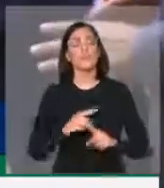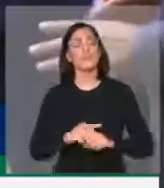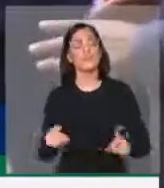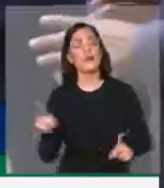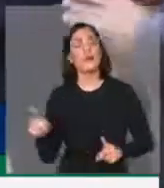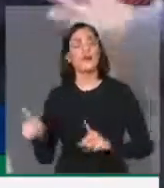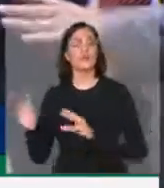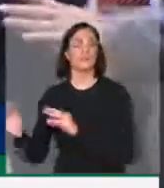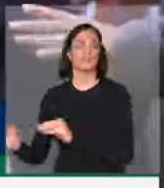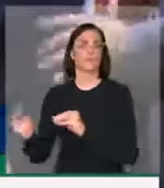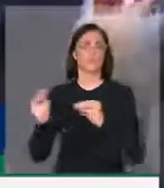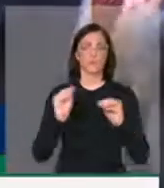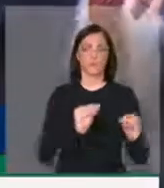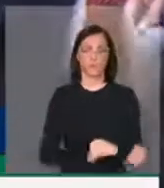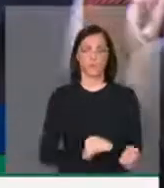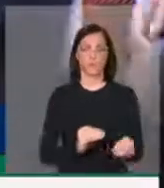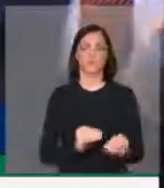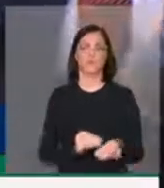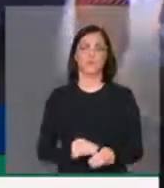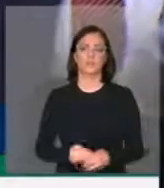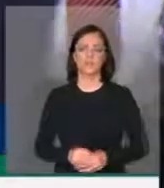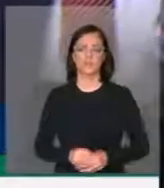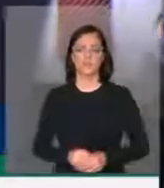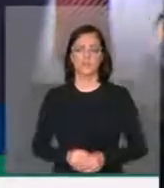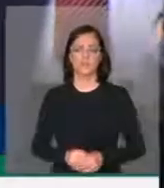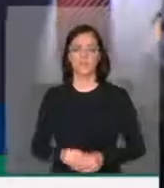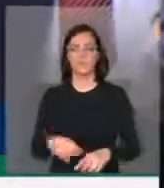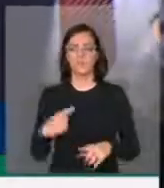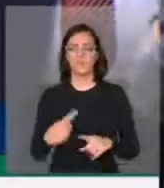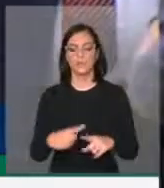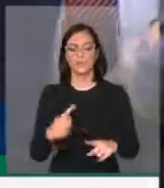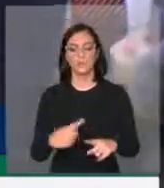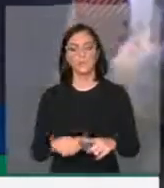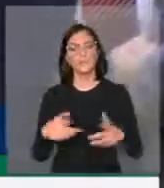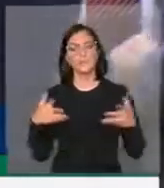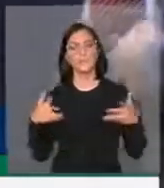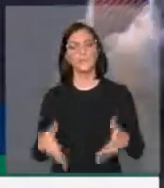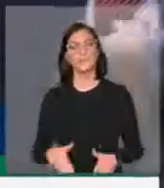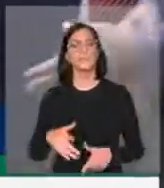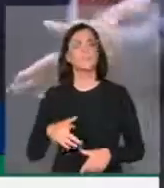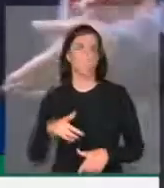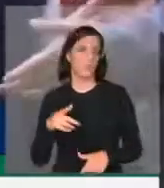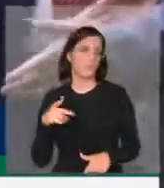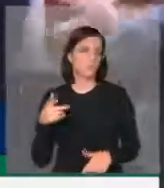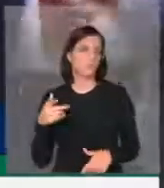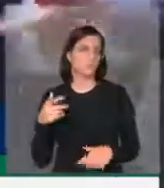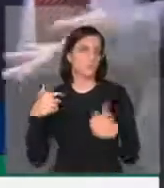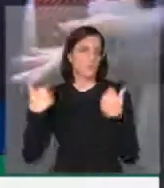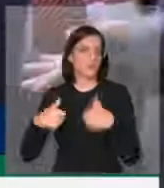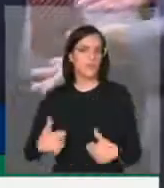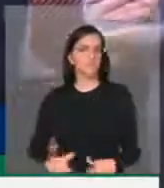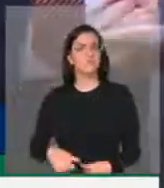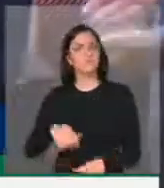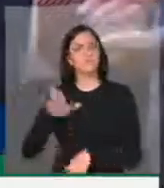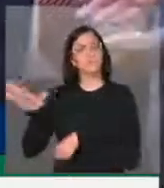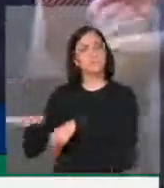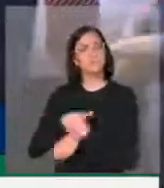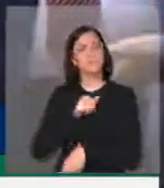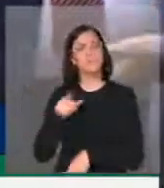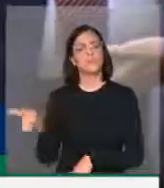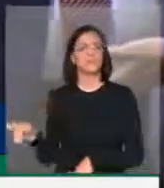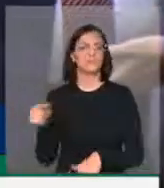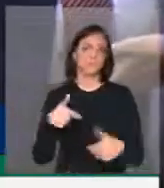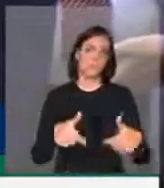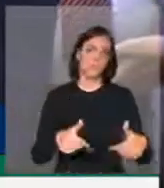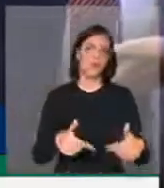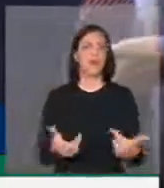residir em Parauapebas, porque participou de uma seleção pública e foi convocada para assinar um contrato